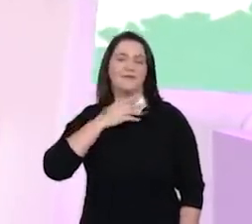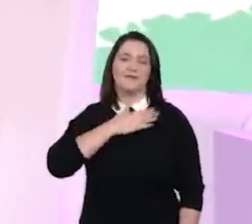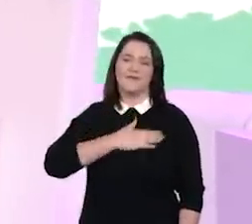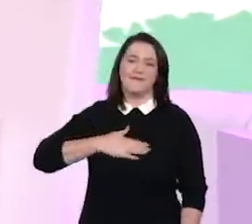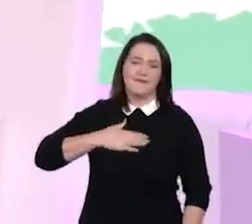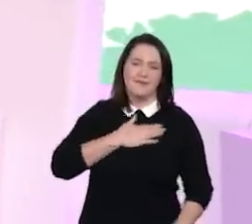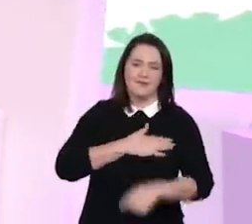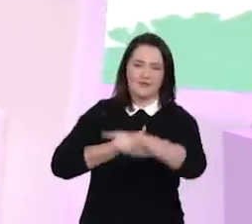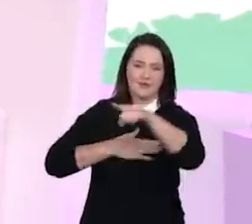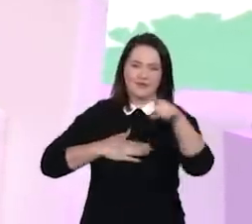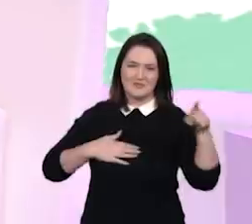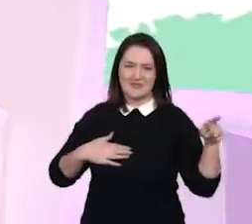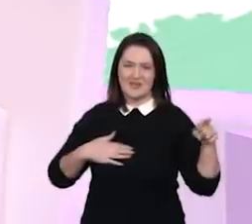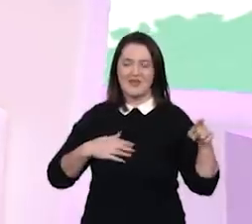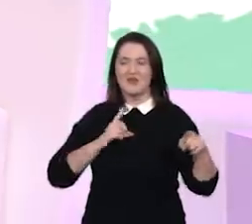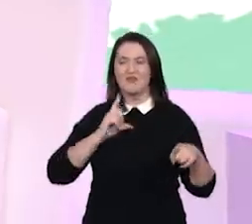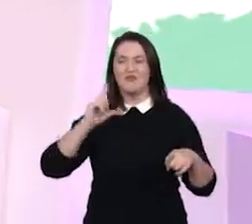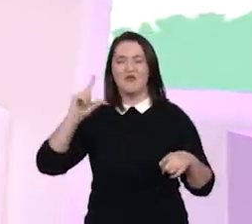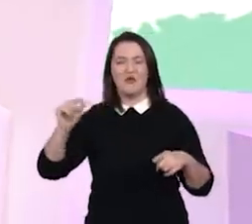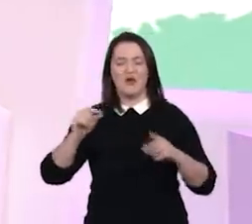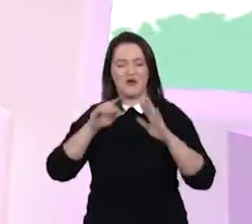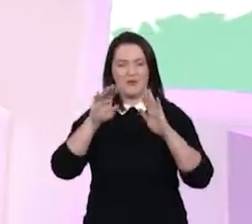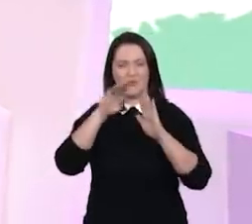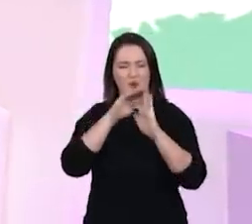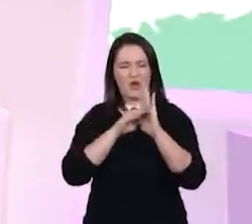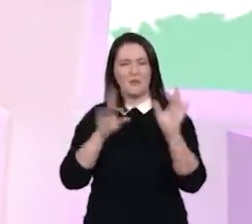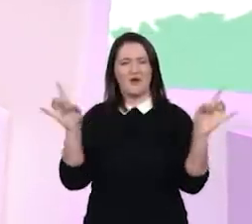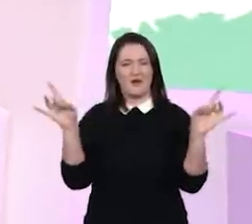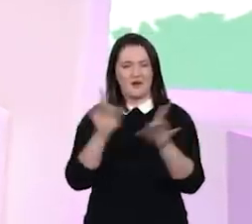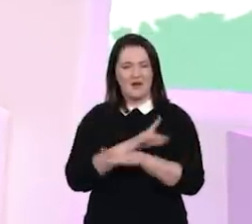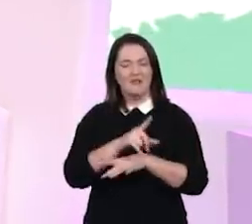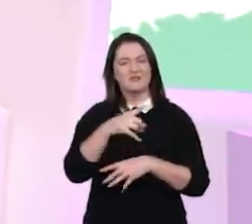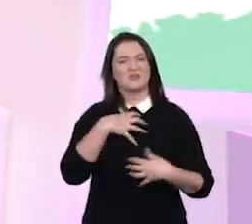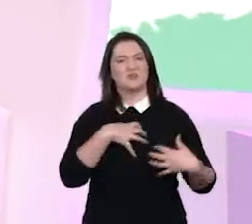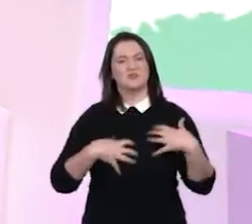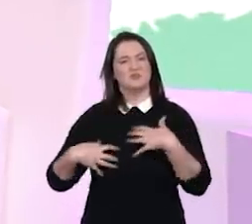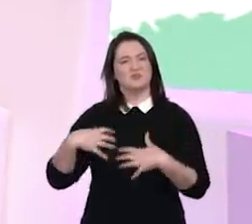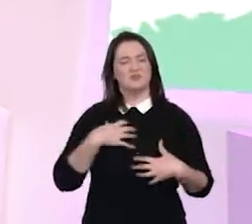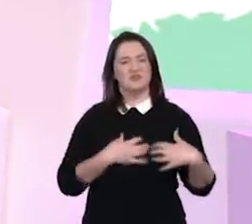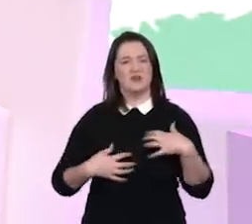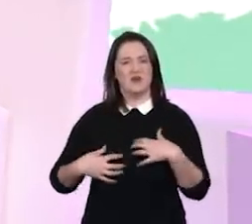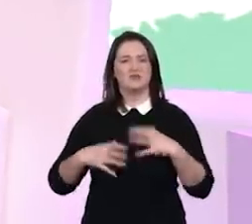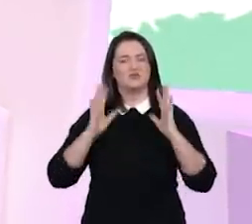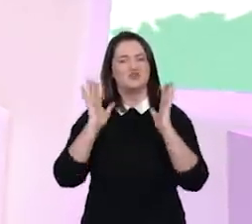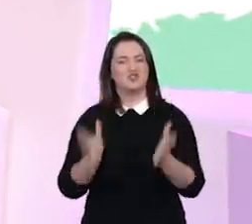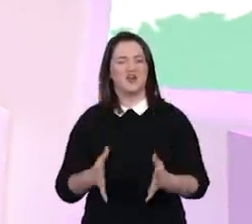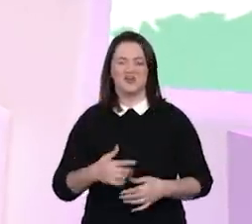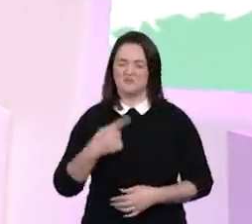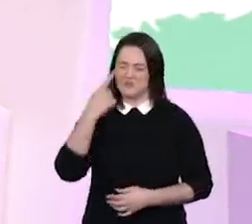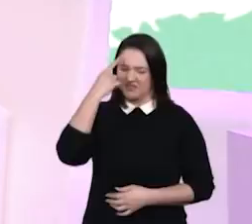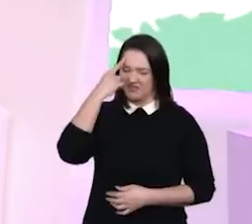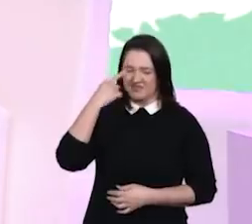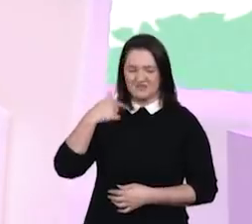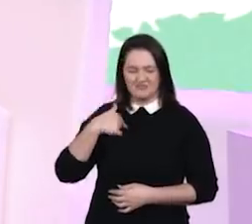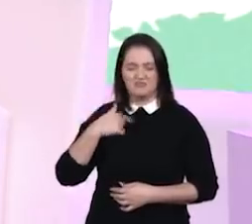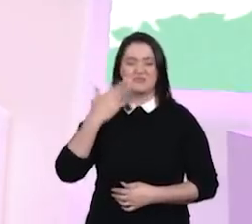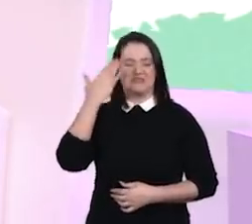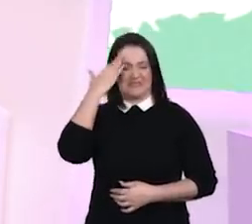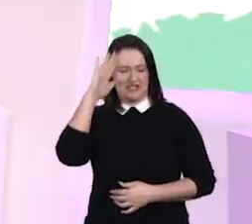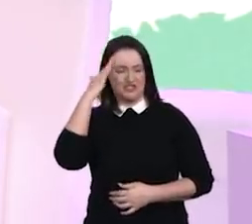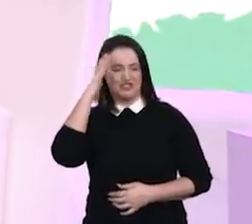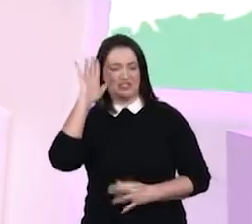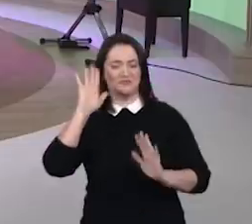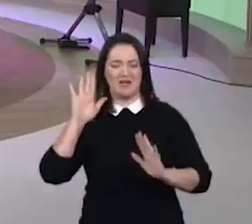desta programação com o coração angustiado, tenha assistido tudo que conversamos anteriormente e diz assim, entendi, mas não